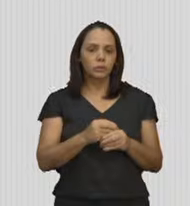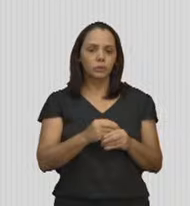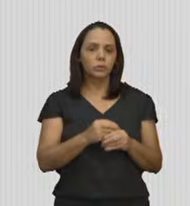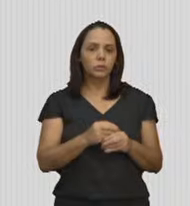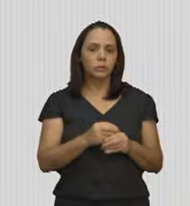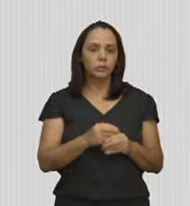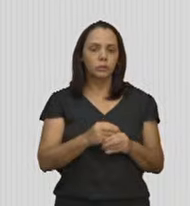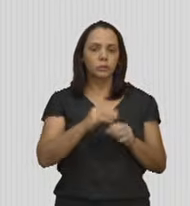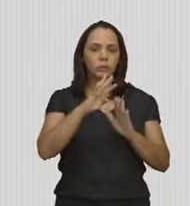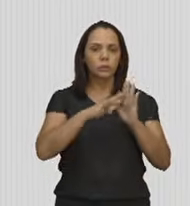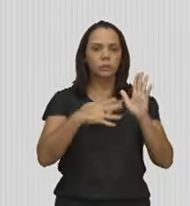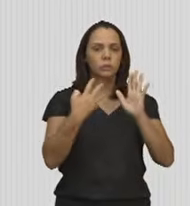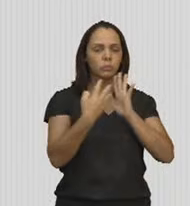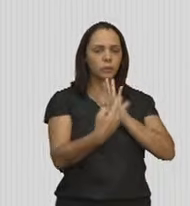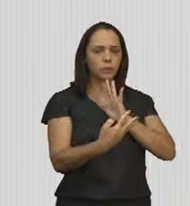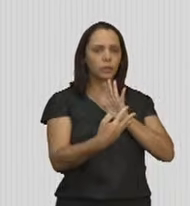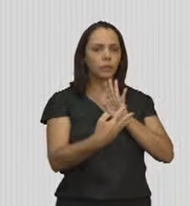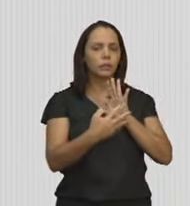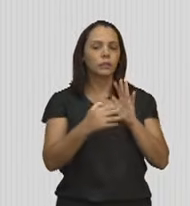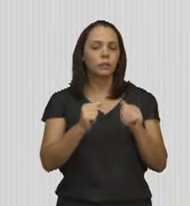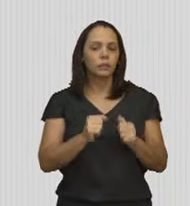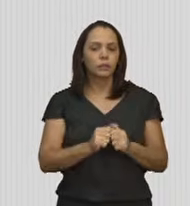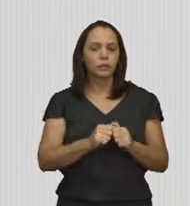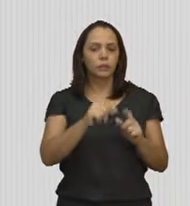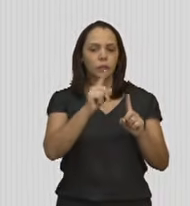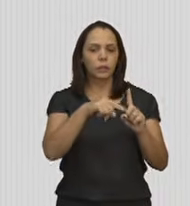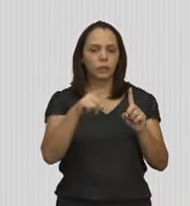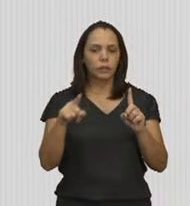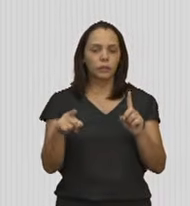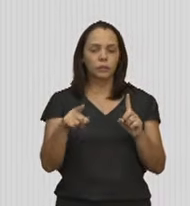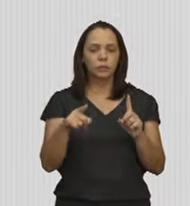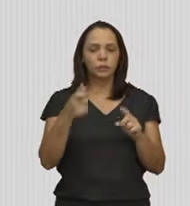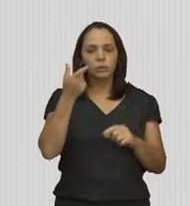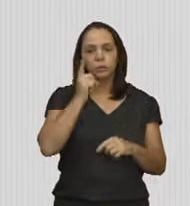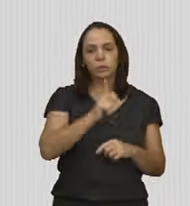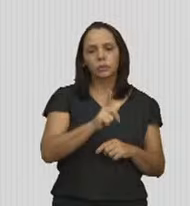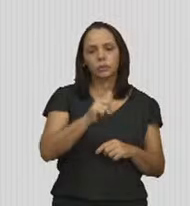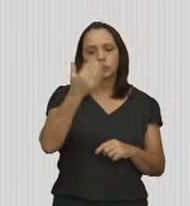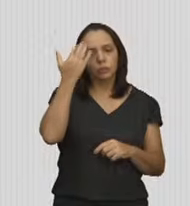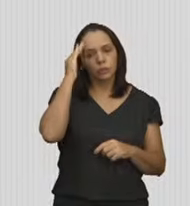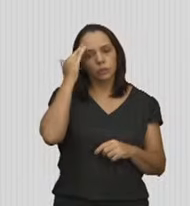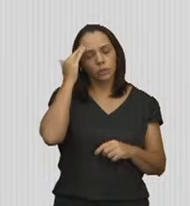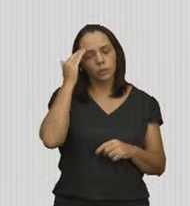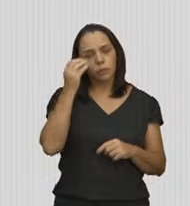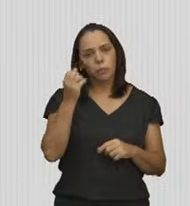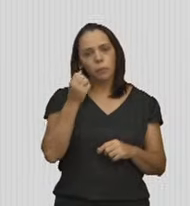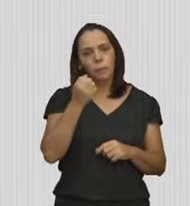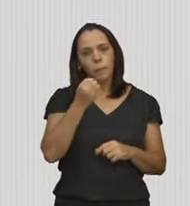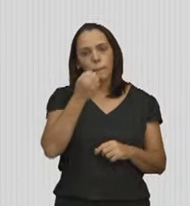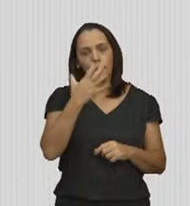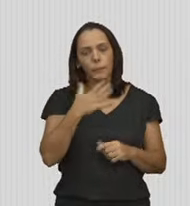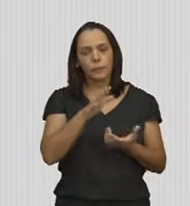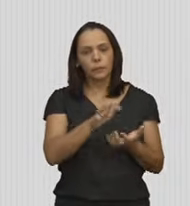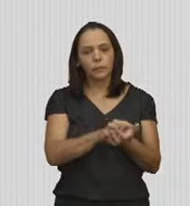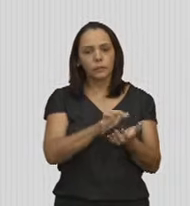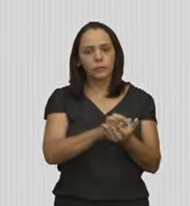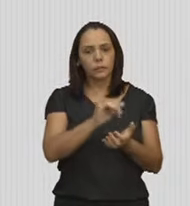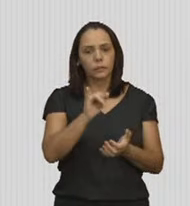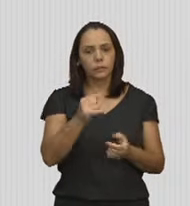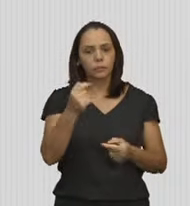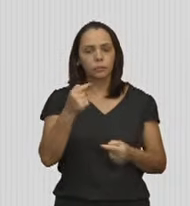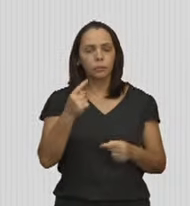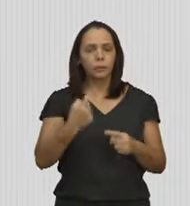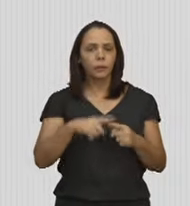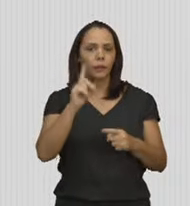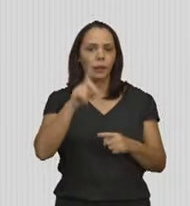em tabelas, em repositórios de dados que a gente tem, para que a gente consiga compreender bem Jacareí. Afinal de contas, é política baseada em